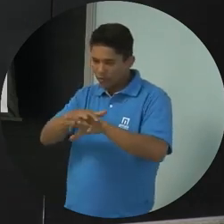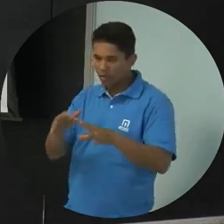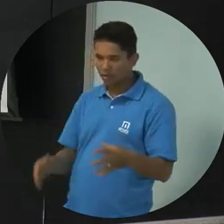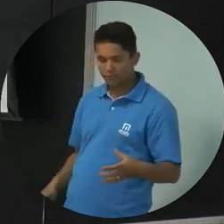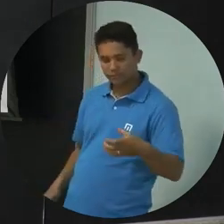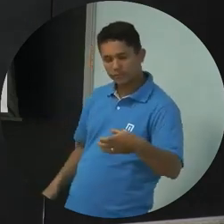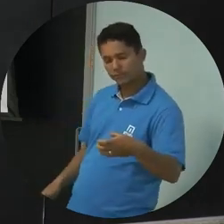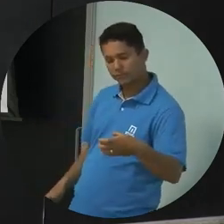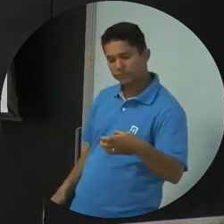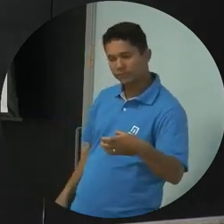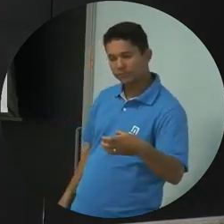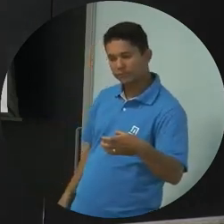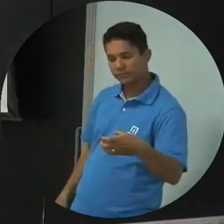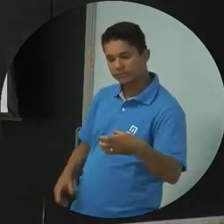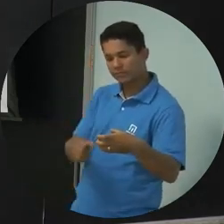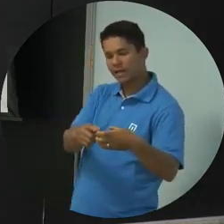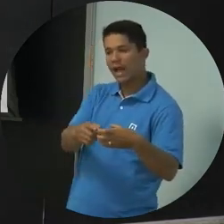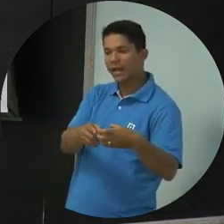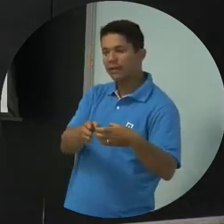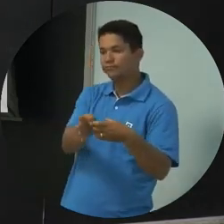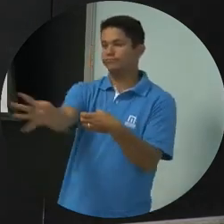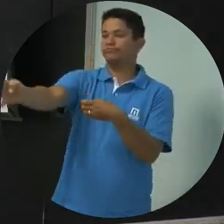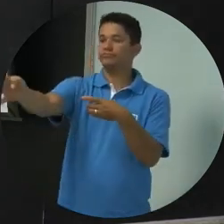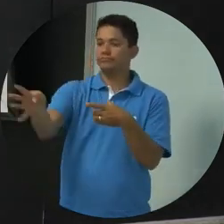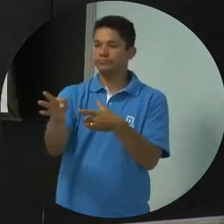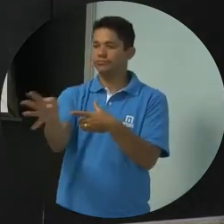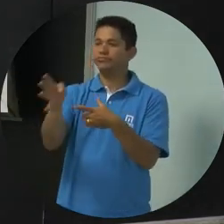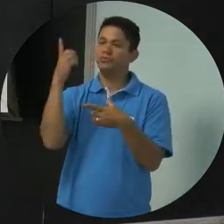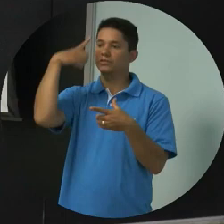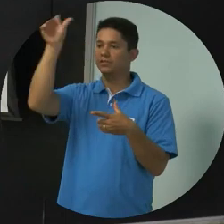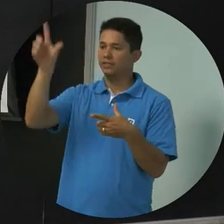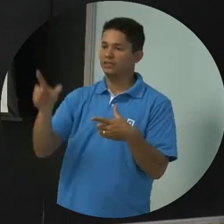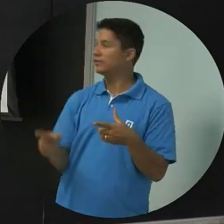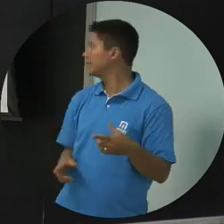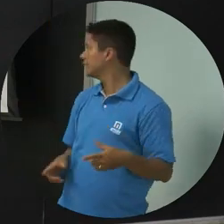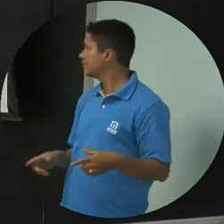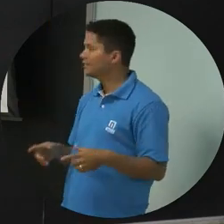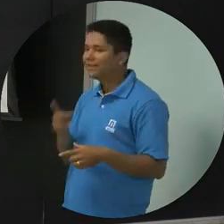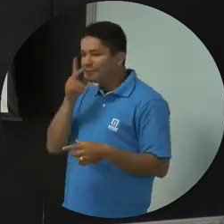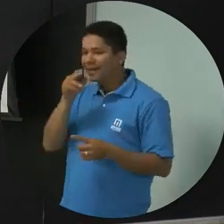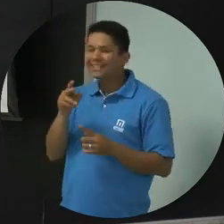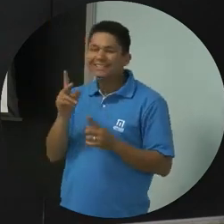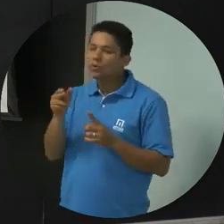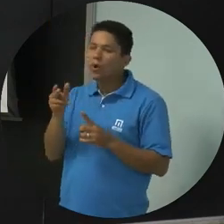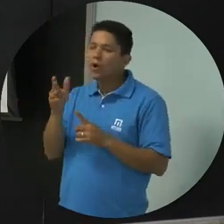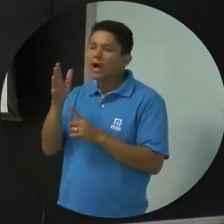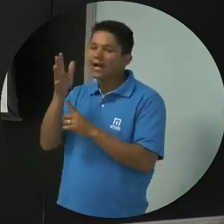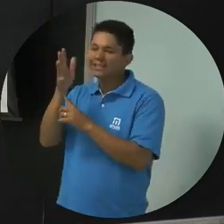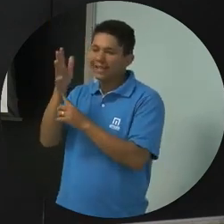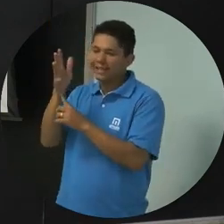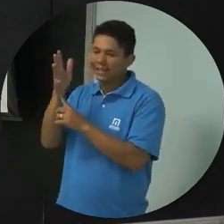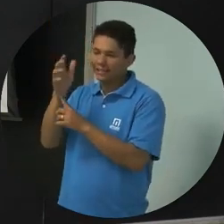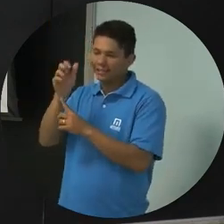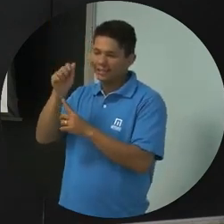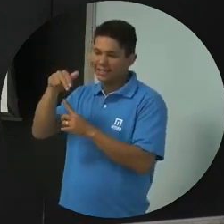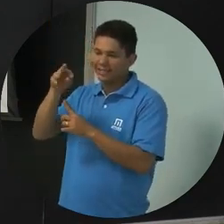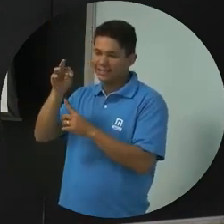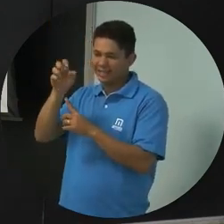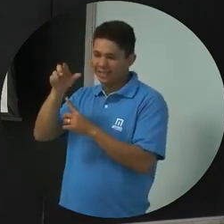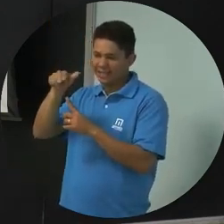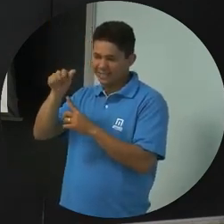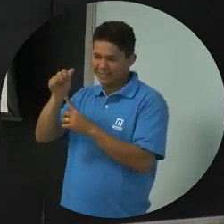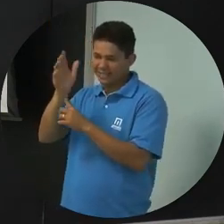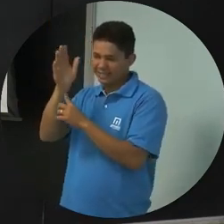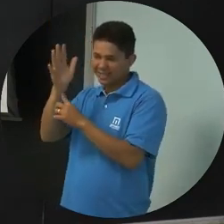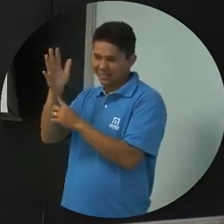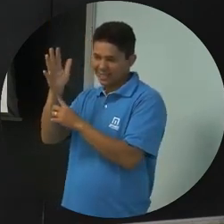segura, quando ele empunha a pistola, ou seja, é uma antena, né? É como você fechasse o contato de uma antena. Aqui dentro